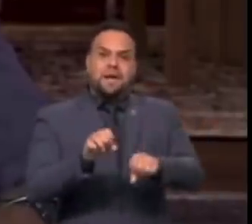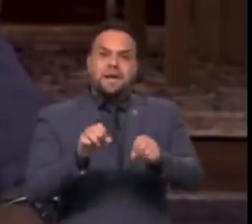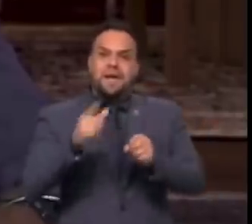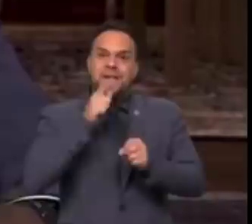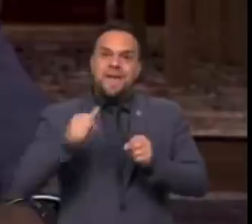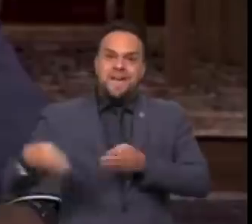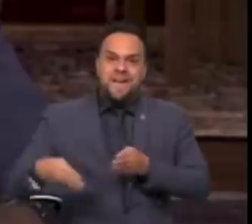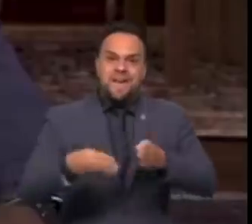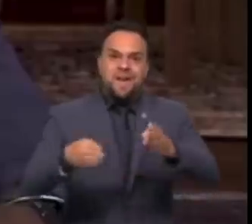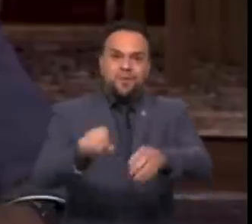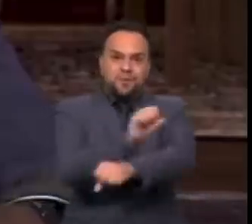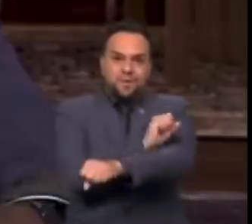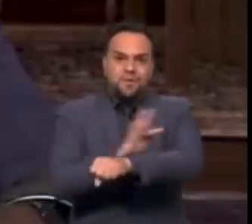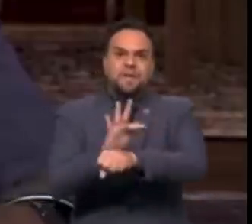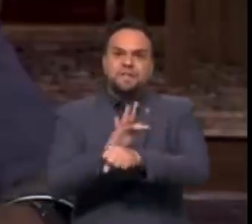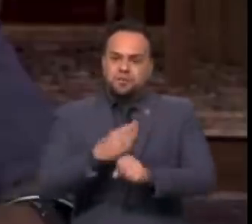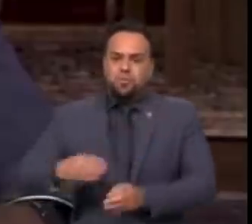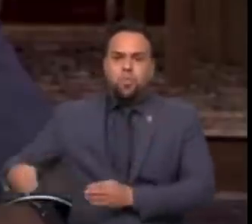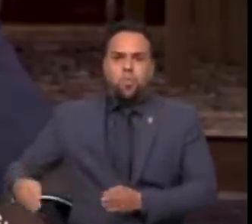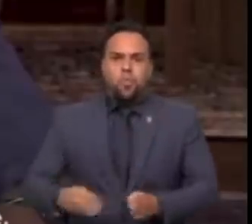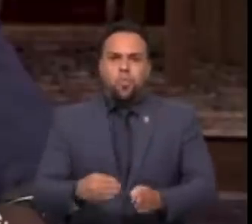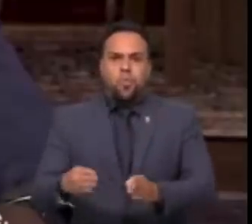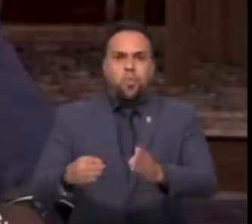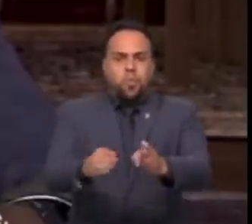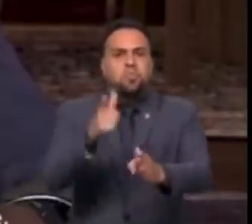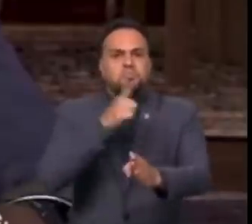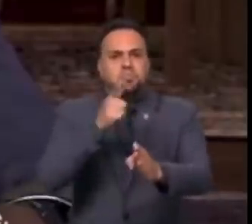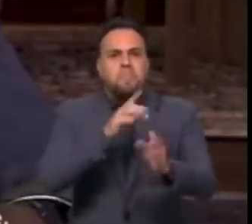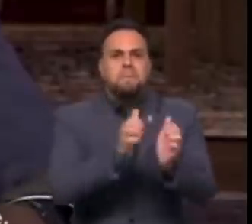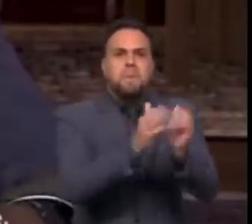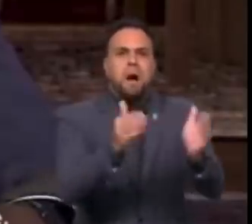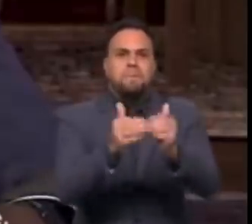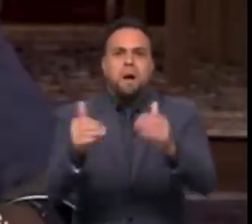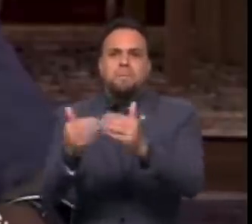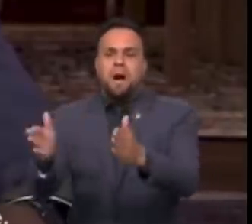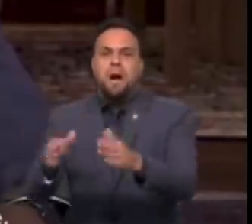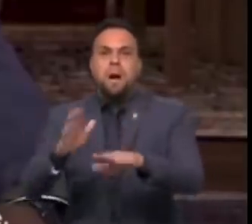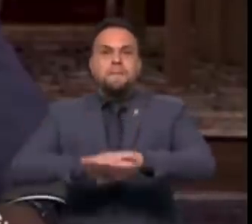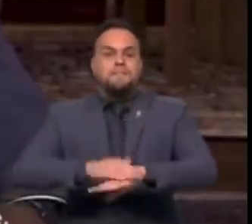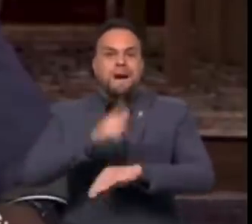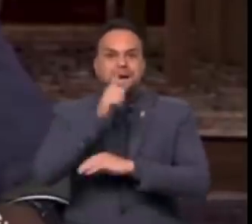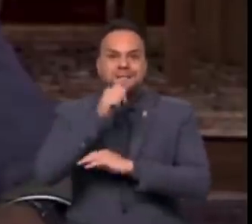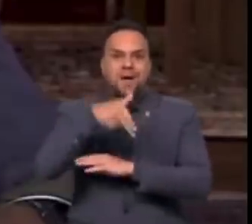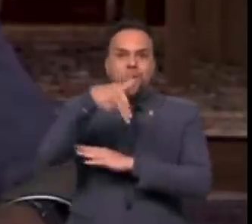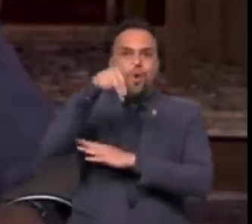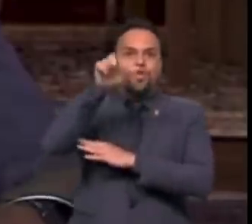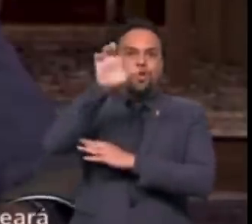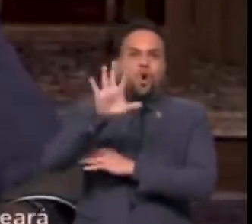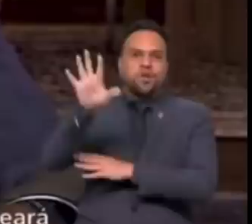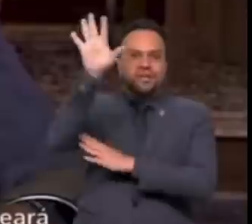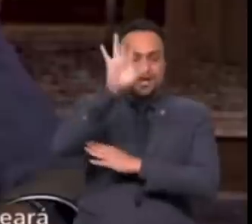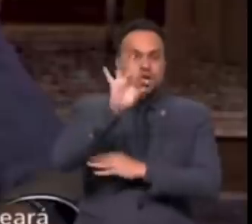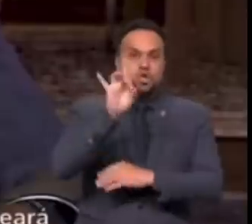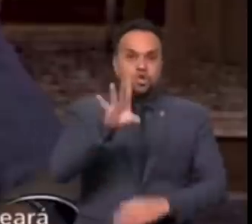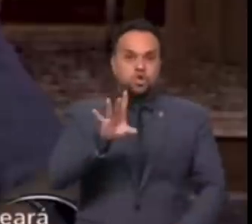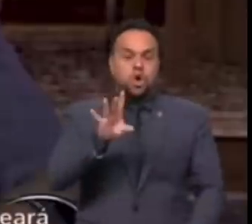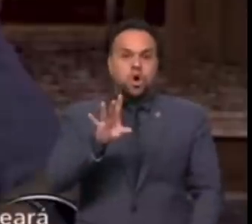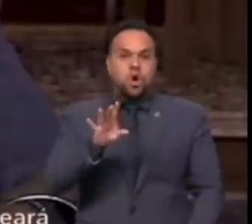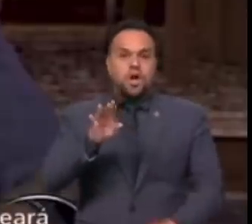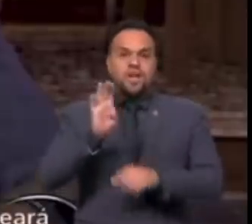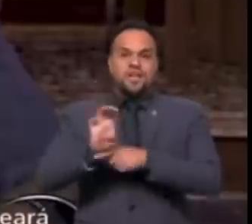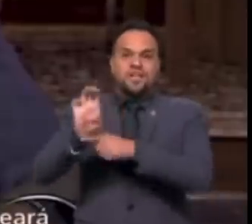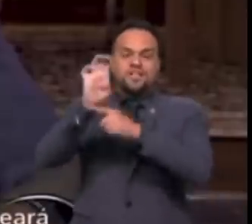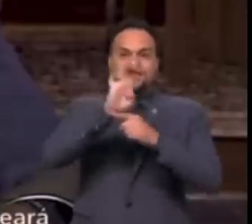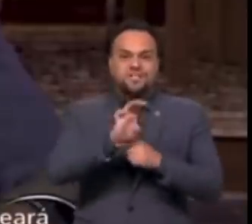do Rio São Francisco finalmente e já é uma realidade e estamos levando mais água para o Nordeste somente